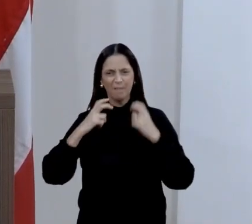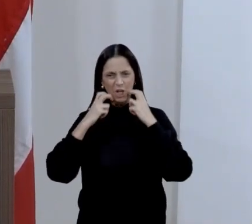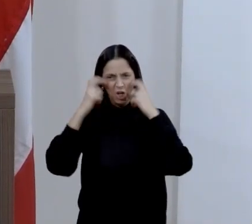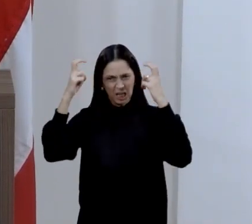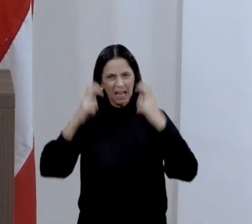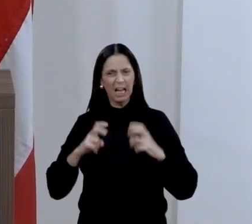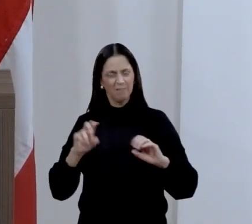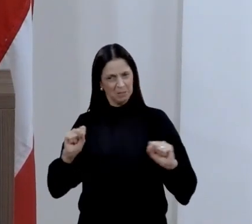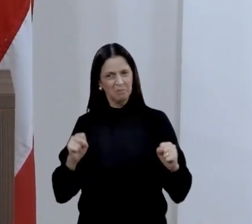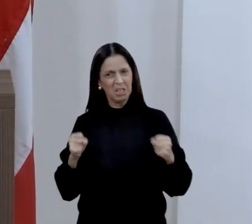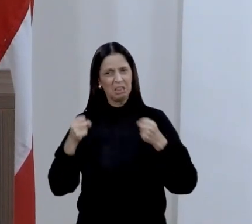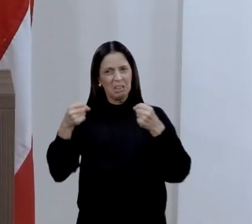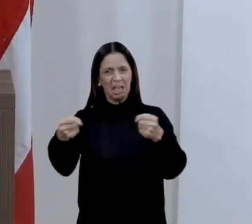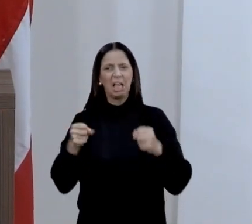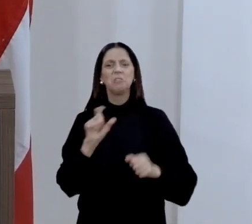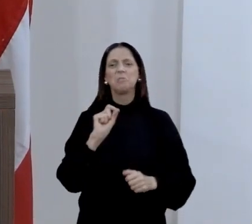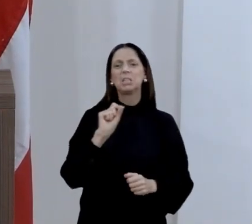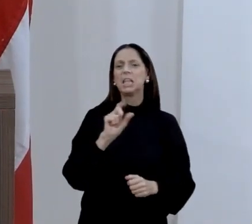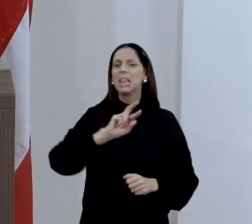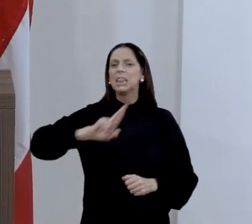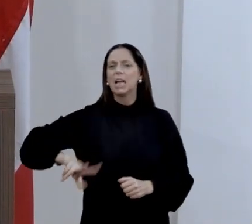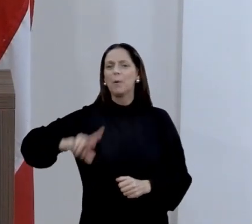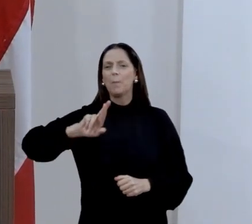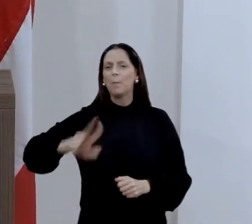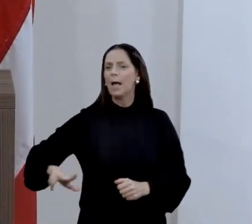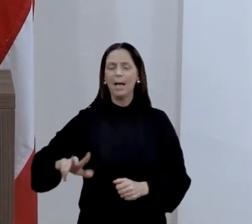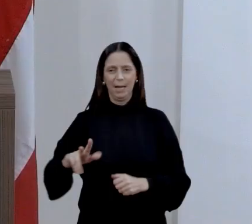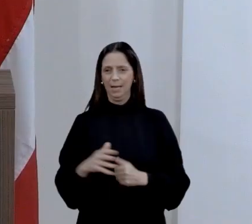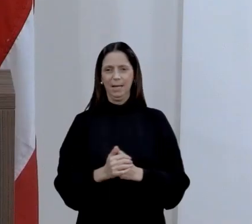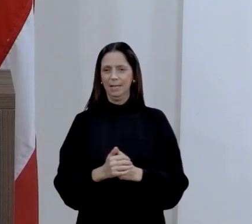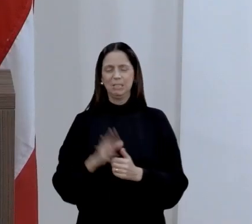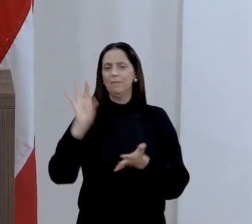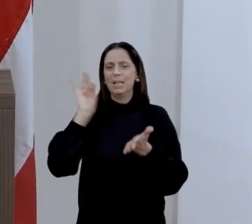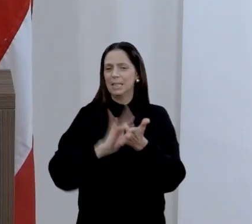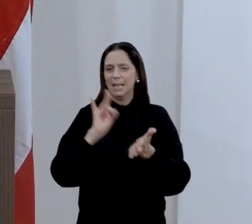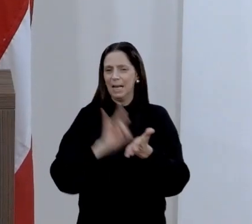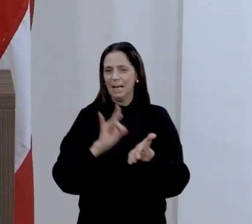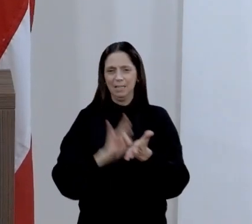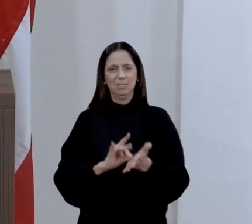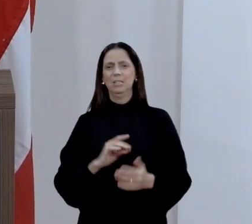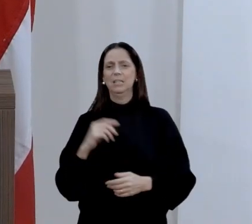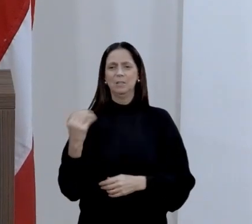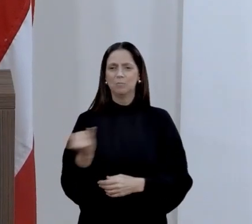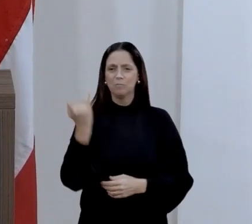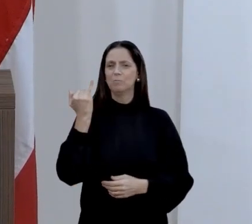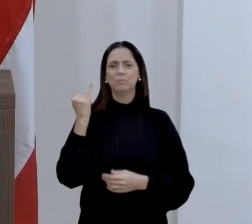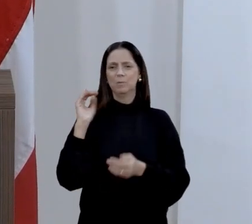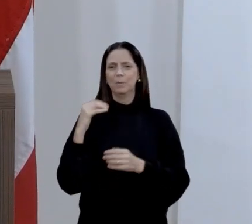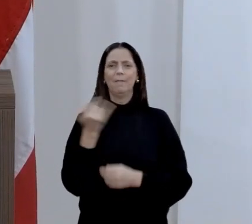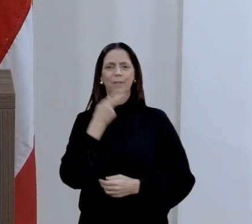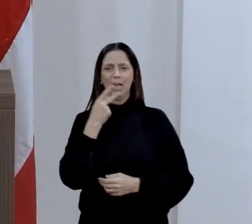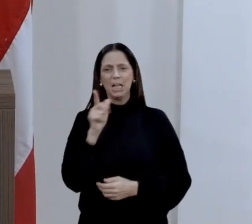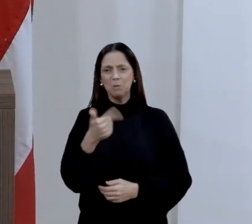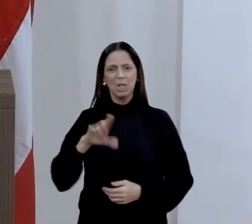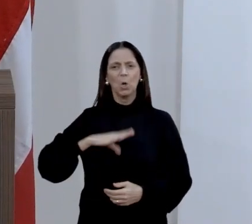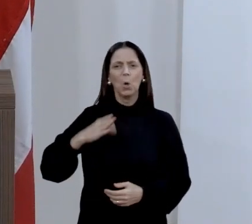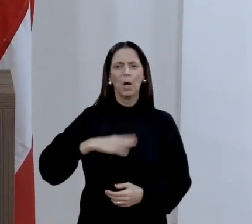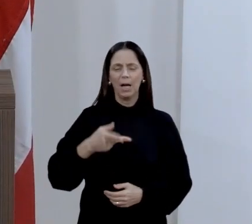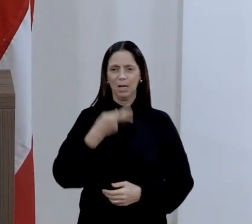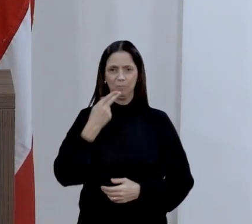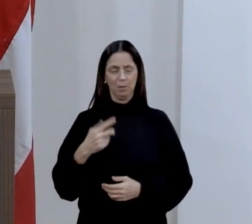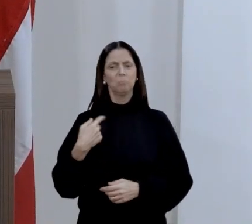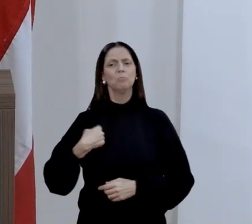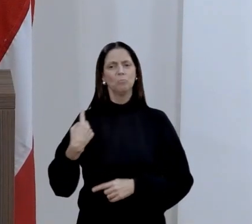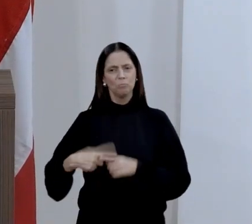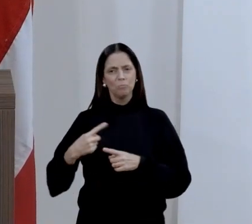de defender aqui o que não é defensável e tenham coragem de falar o que precisa ter coragem de falar, porque aqui este